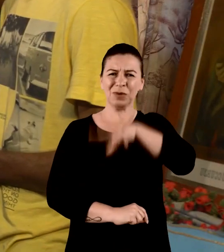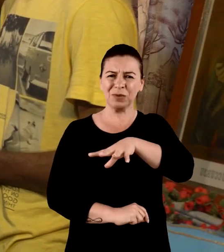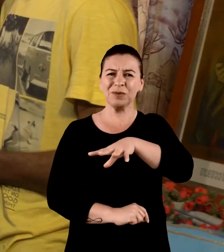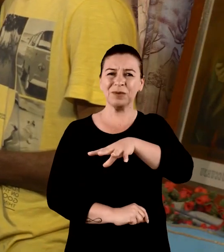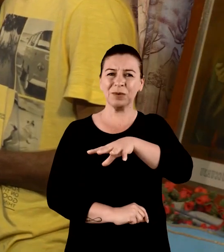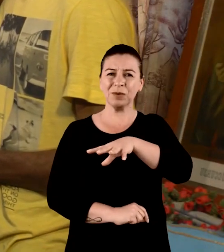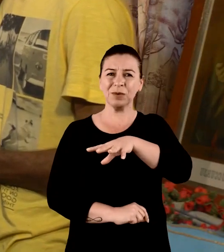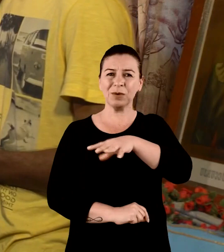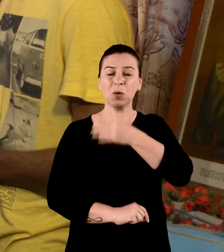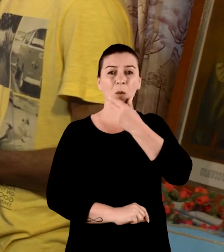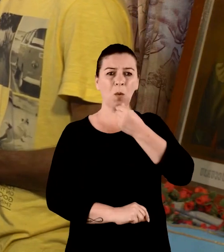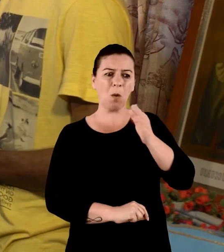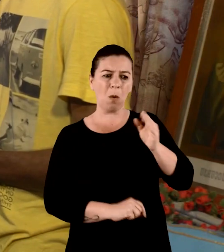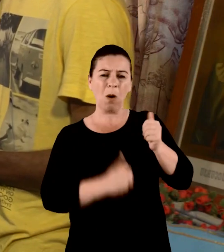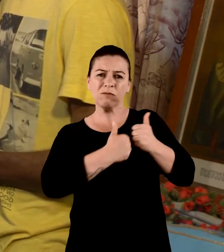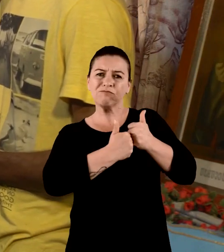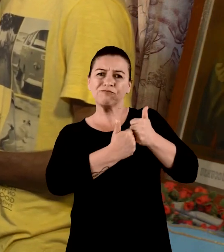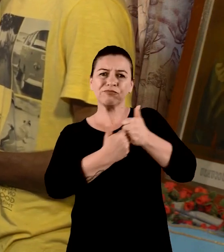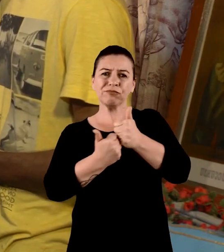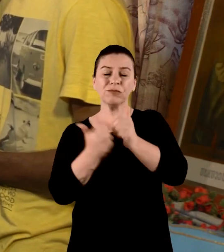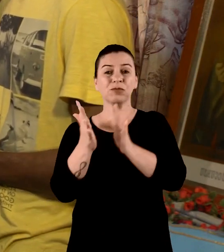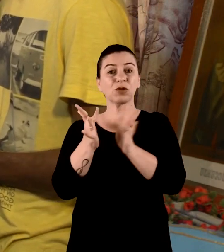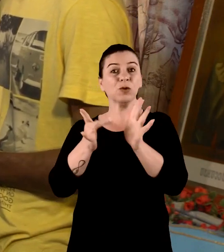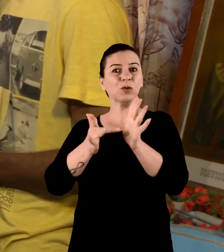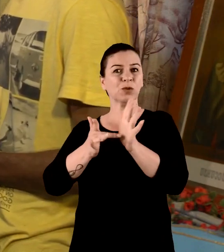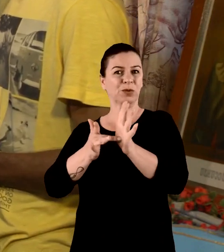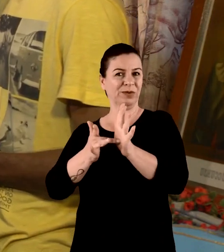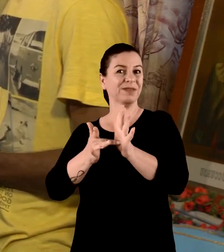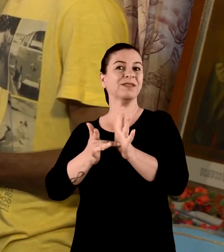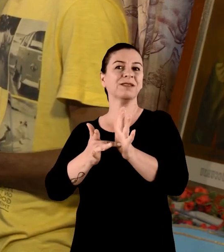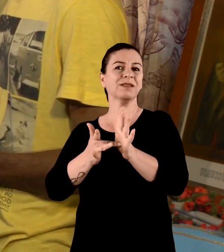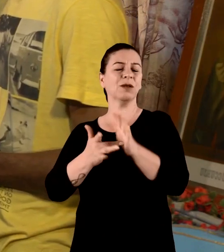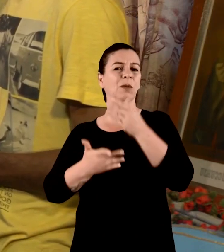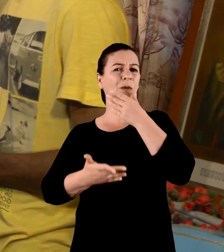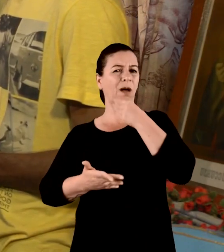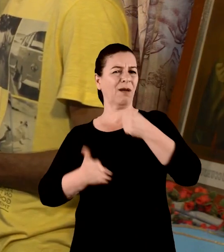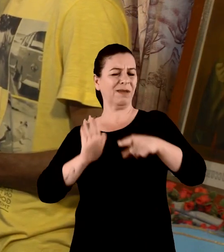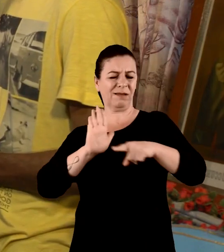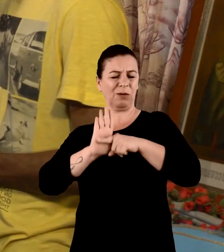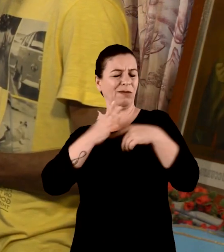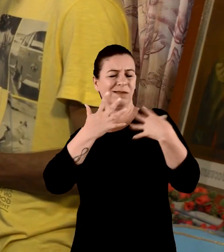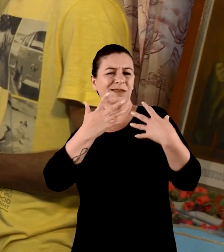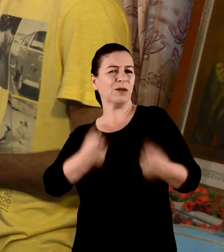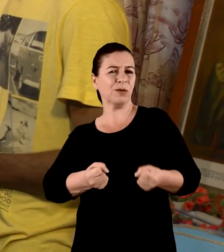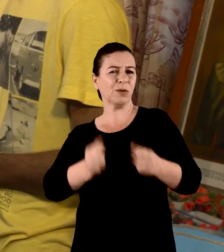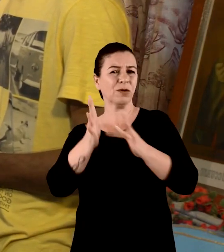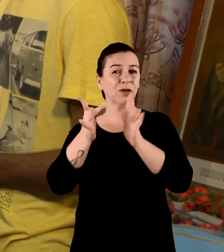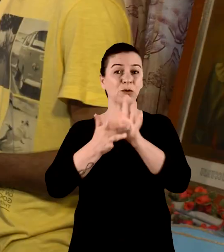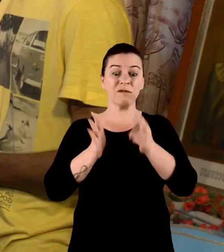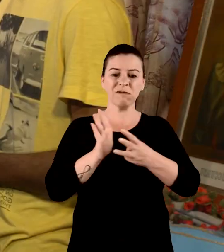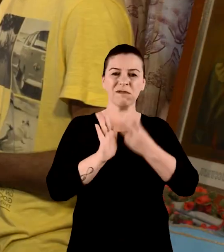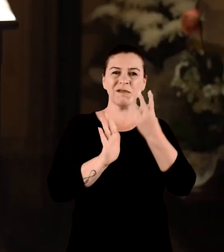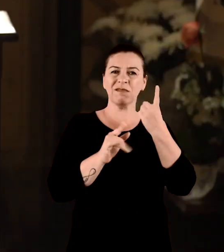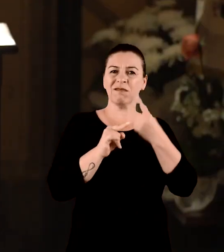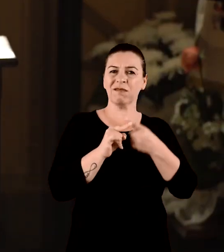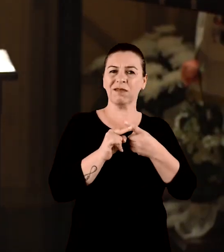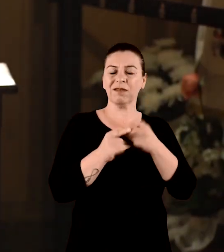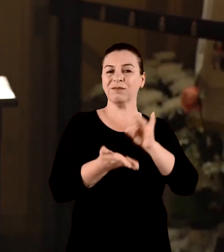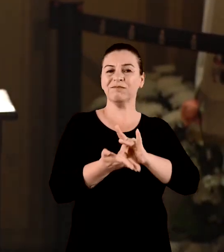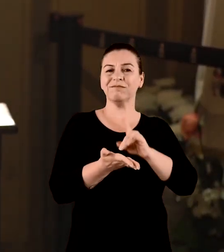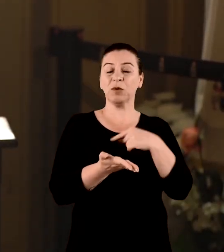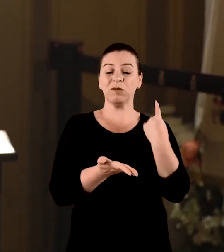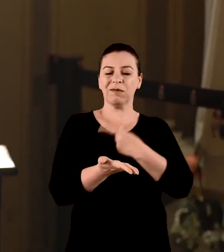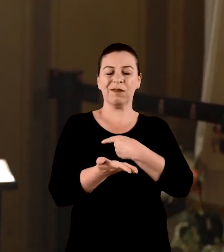homem bruto, um homem que acompanhou Jesus, acompanhou o Mestre. Um homem que negou Cristo 3 vezes. Na